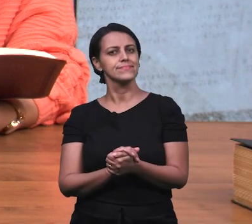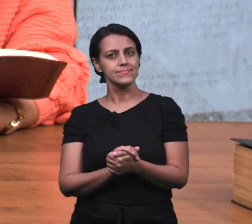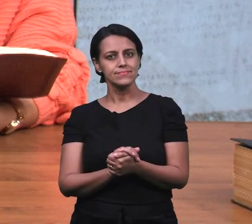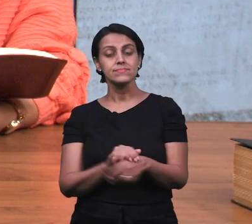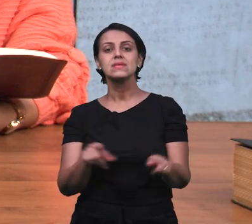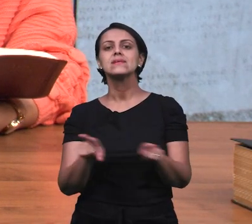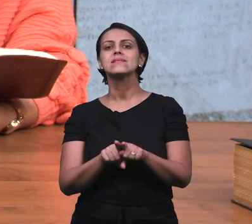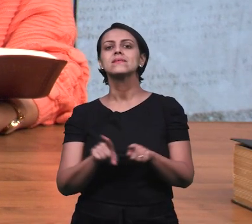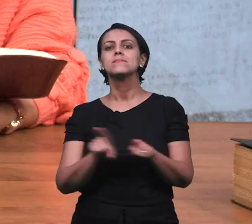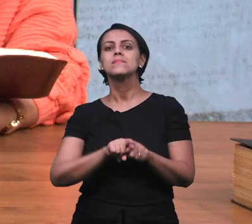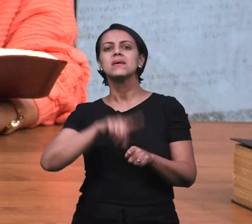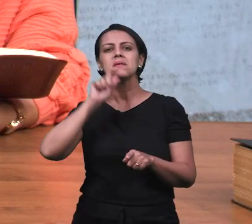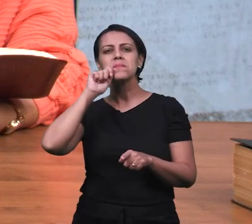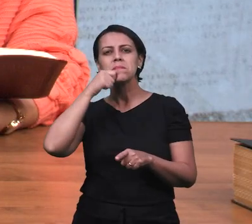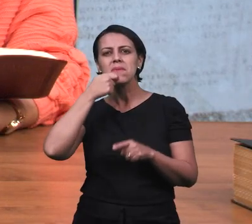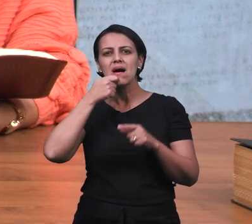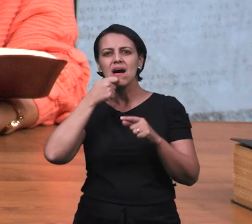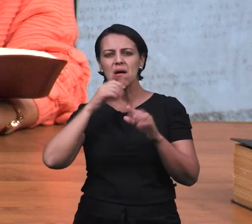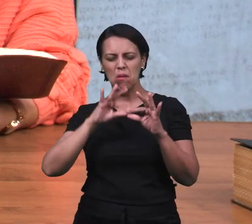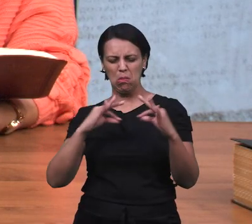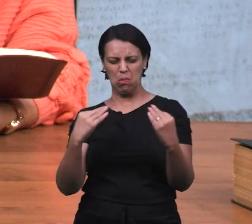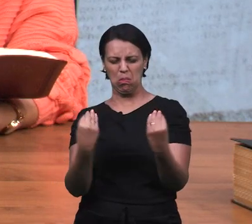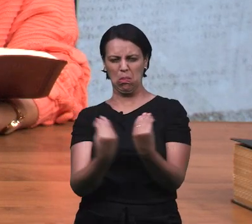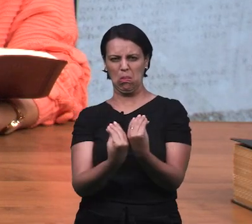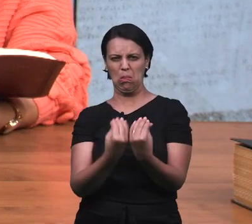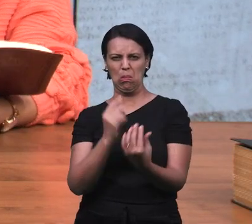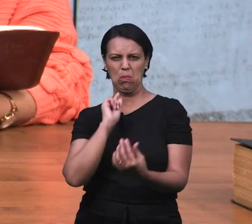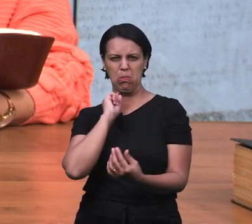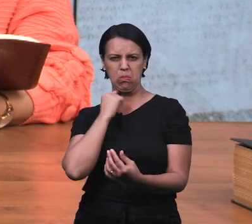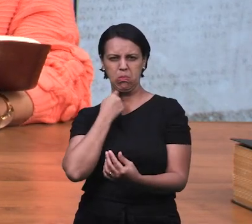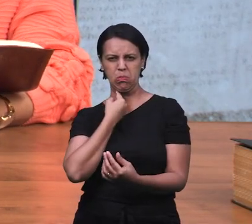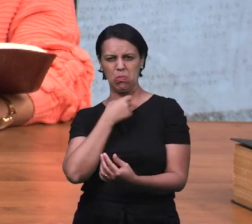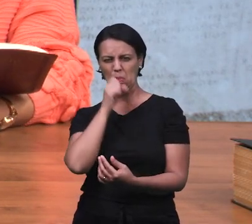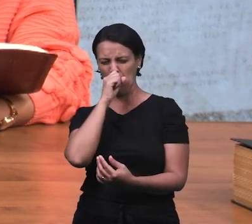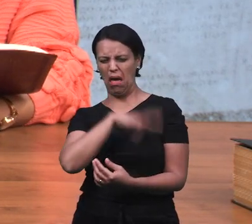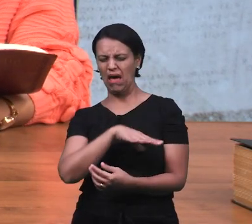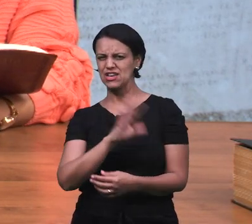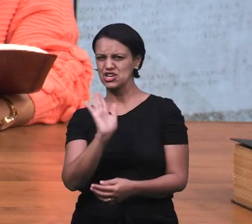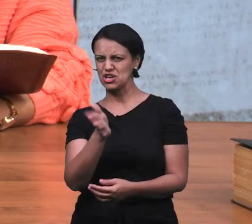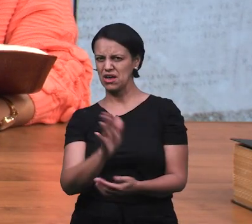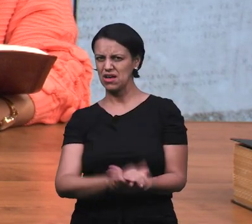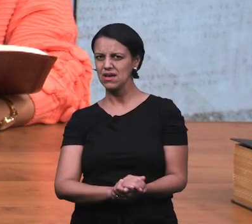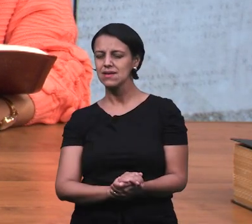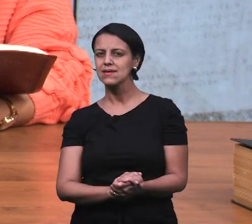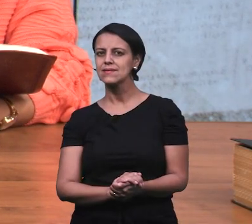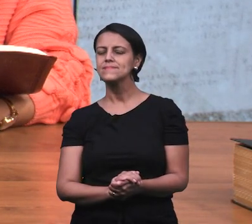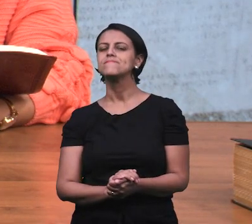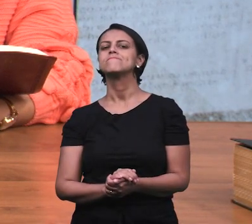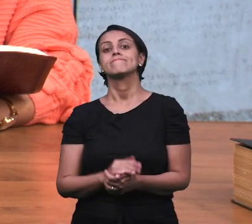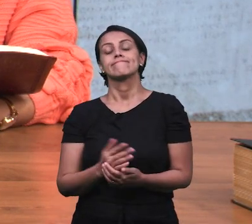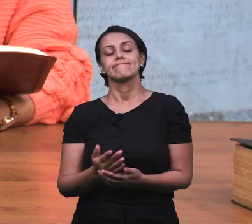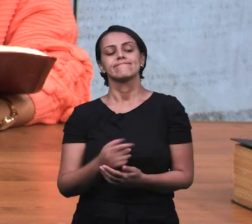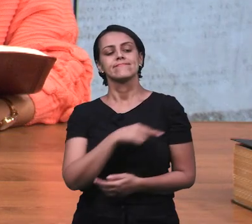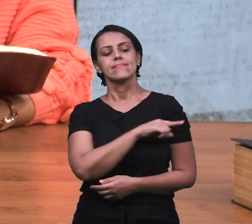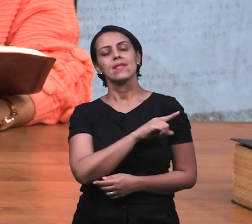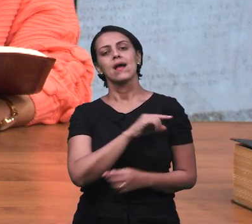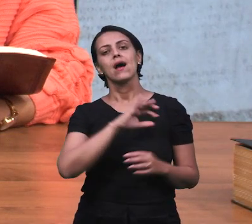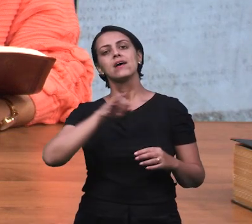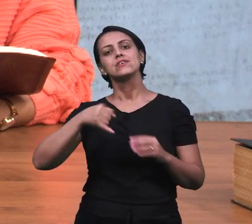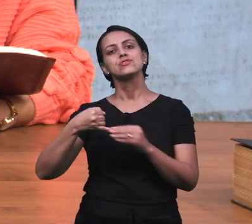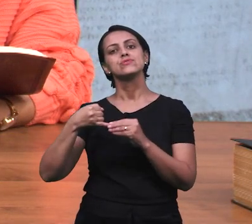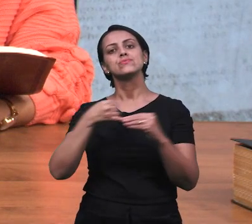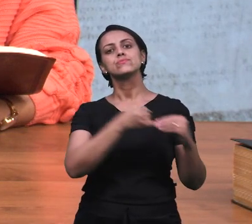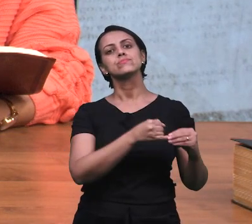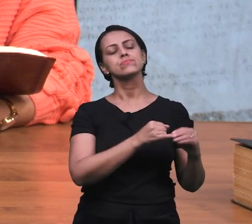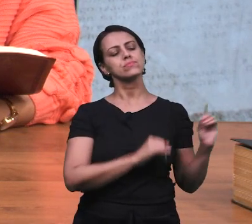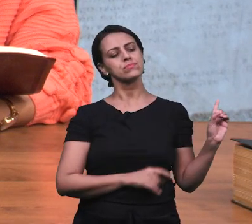caminho era seco e bolorento. E vieram a Josué, ao arraial, a Gilgal, e